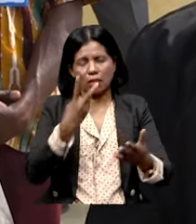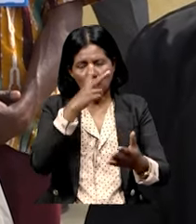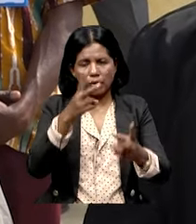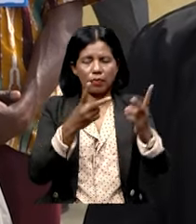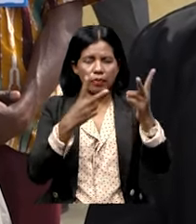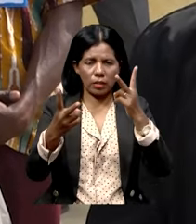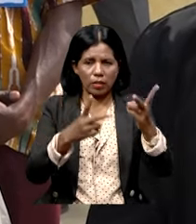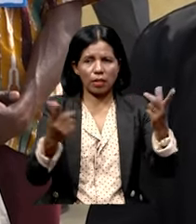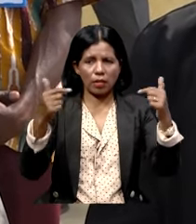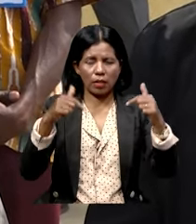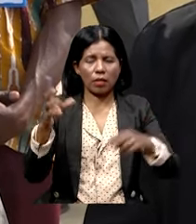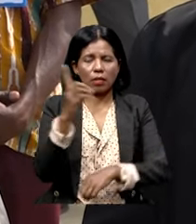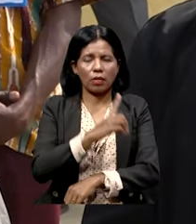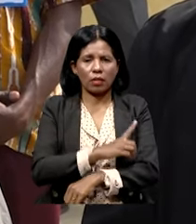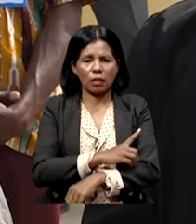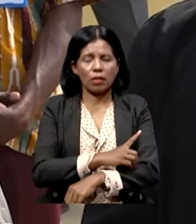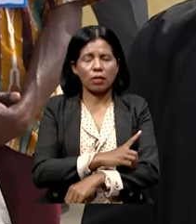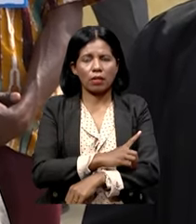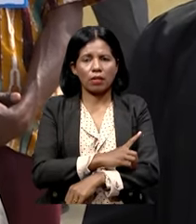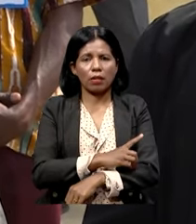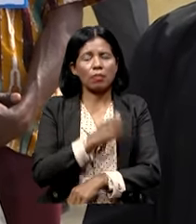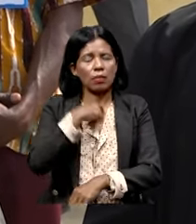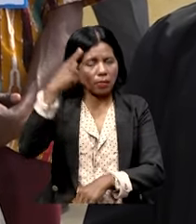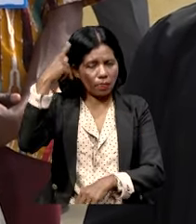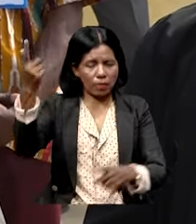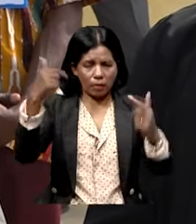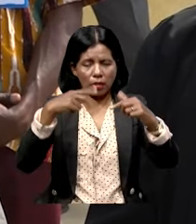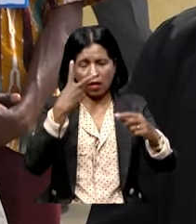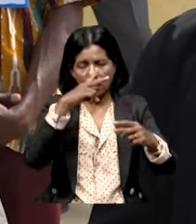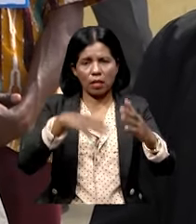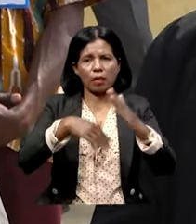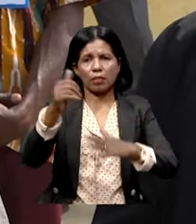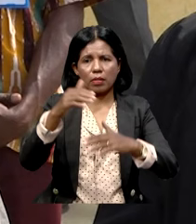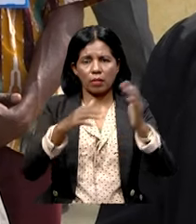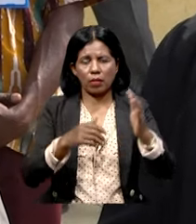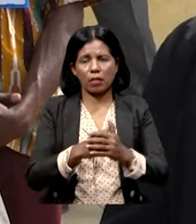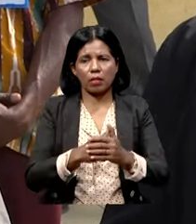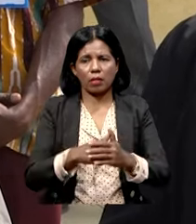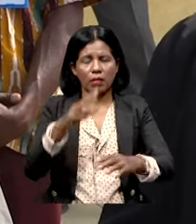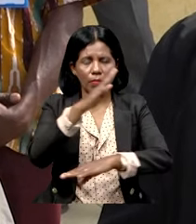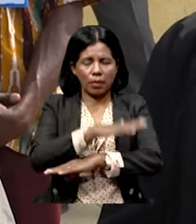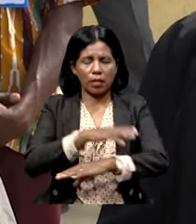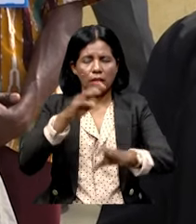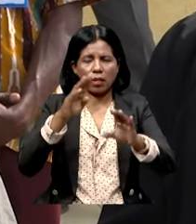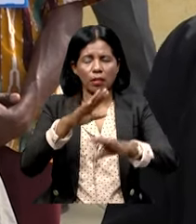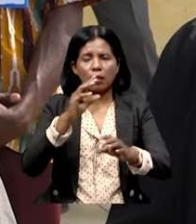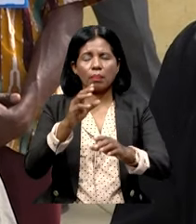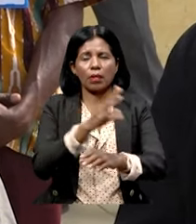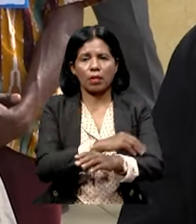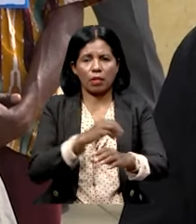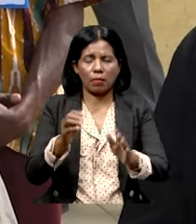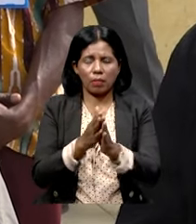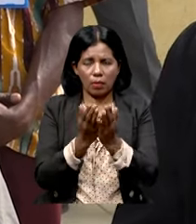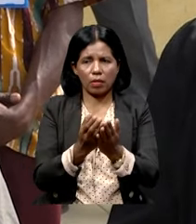ao Loro Hirakne. Quero que ele lhe conava problema de infraestrutura, conava mesa, cadeira, conava livro. Quero que